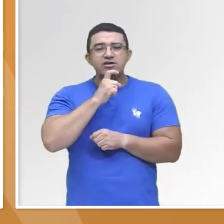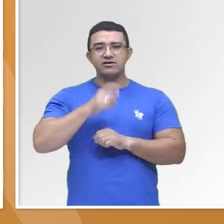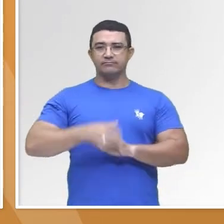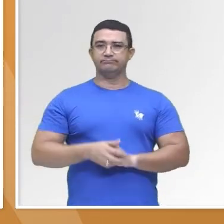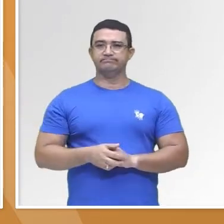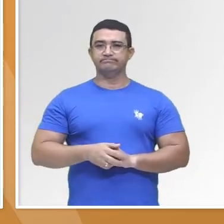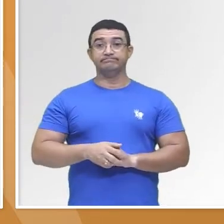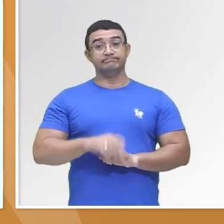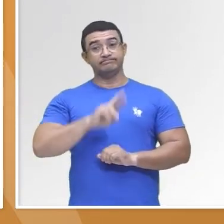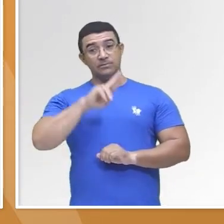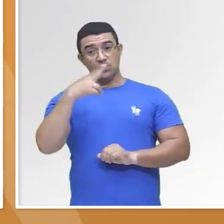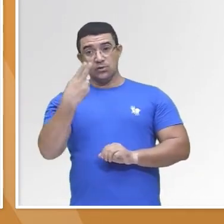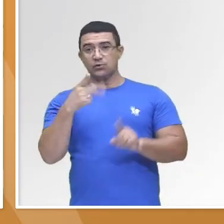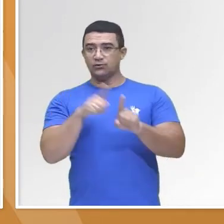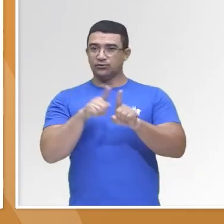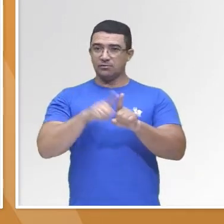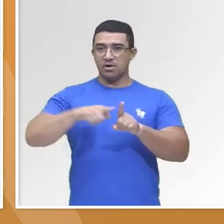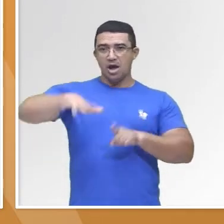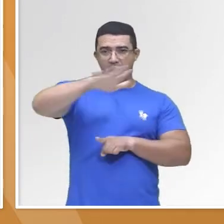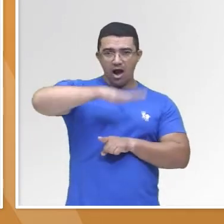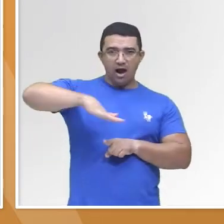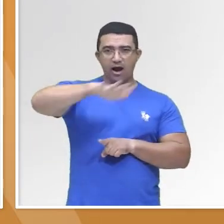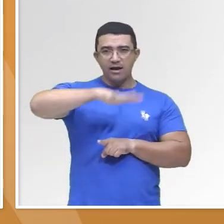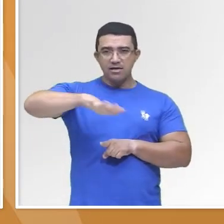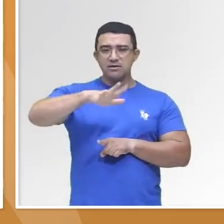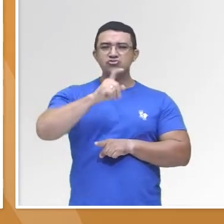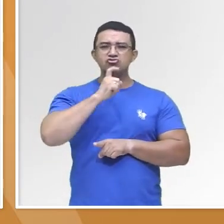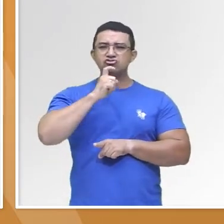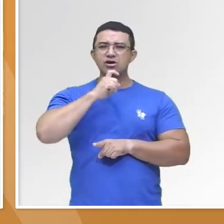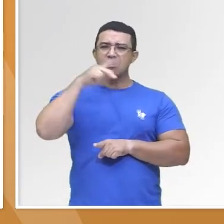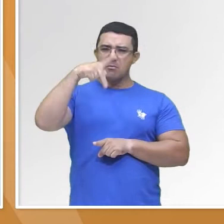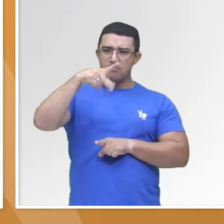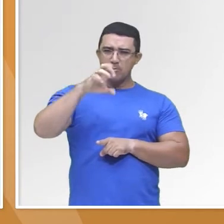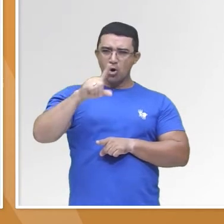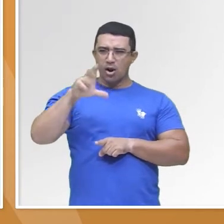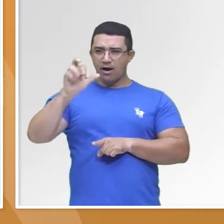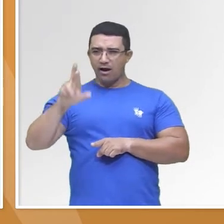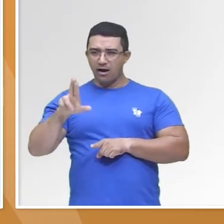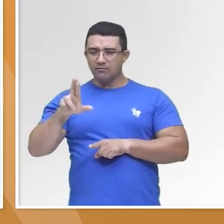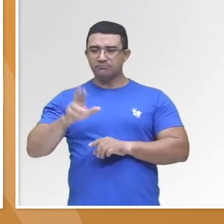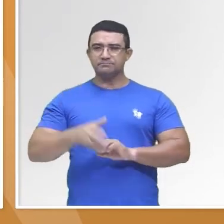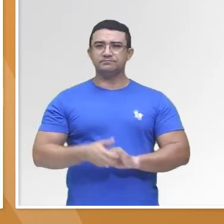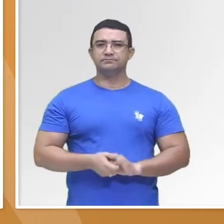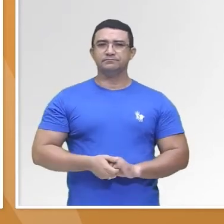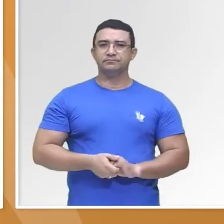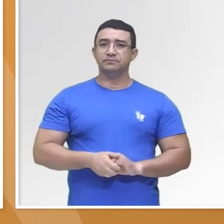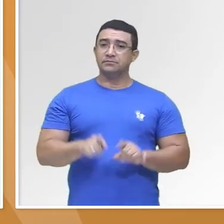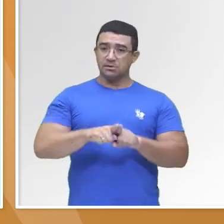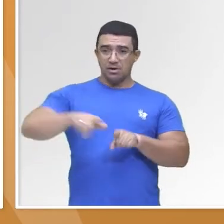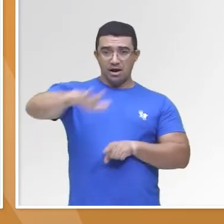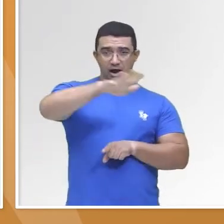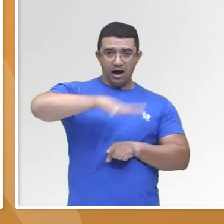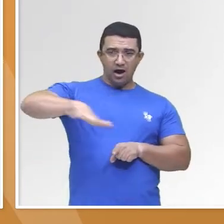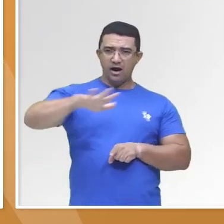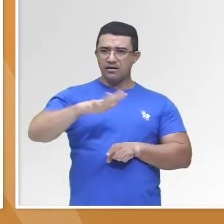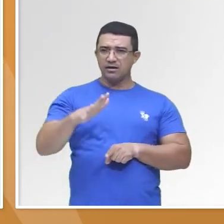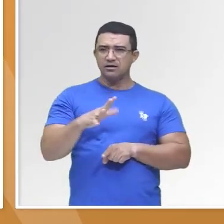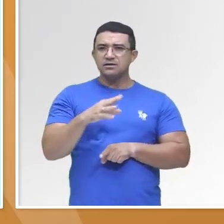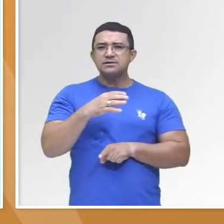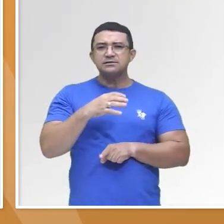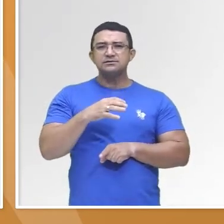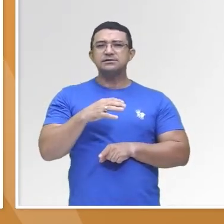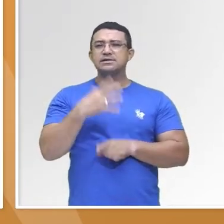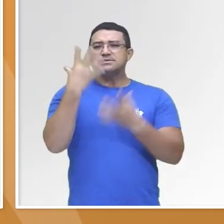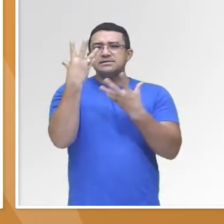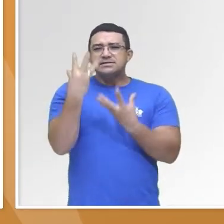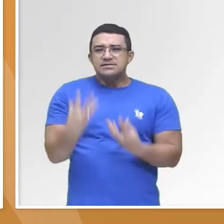Ou também, no caso, as áreas polares, Podemos citar também as áreas desérticas, com as temperaturas